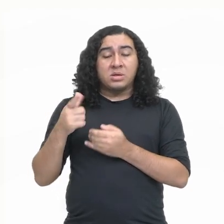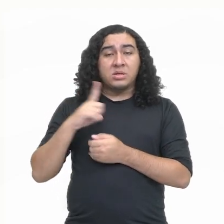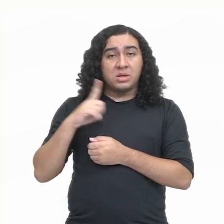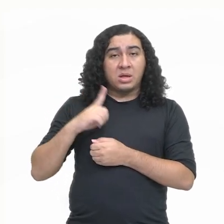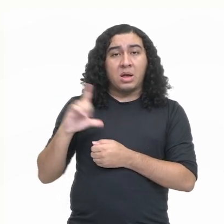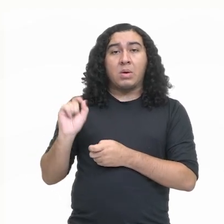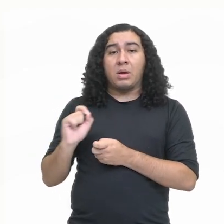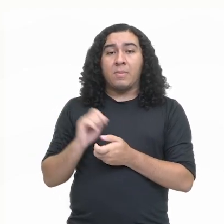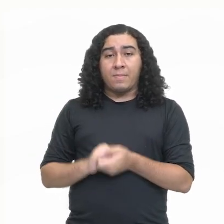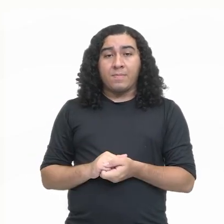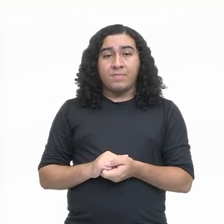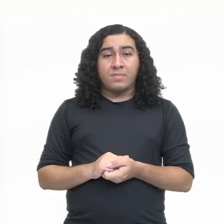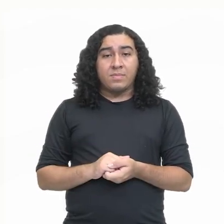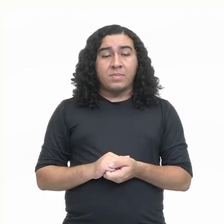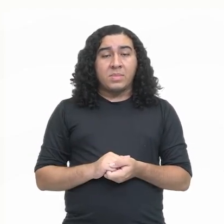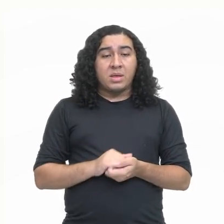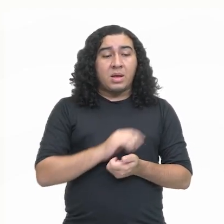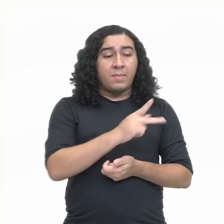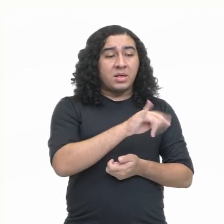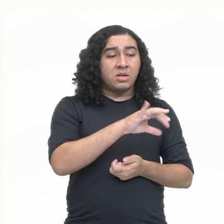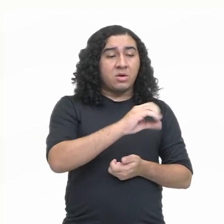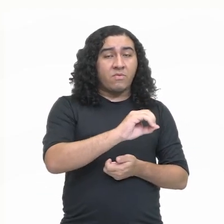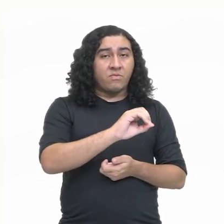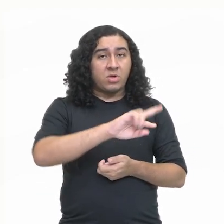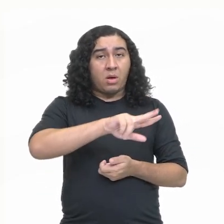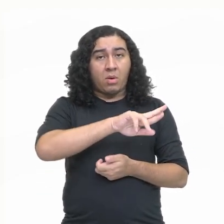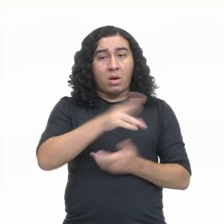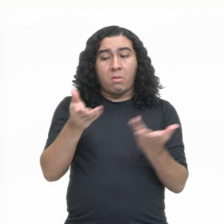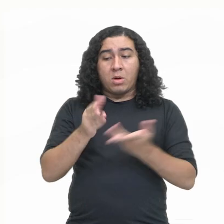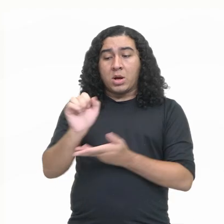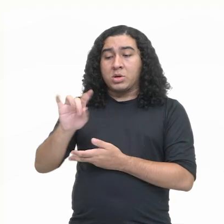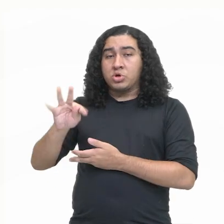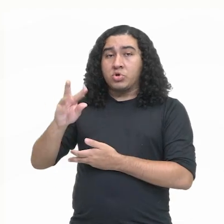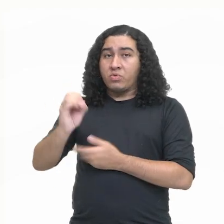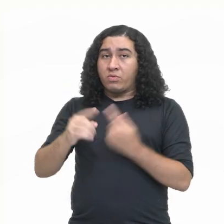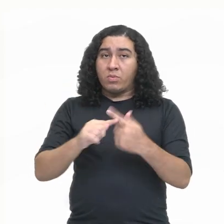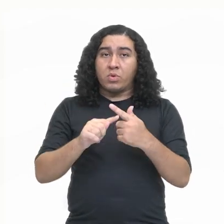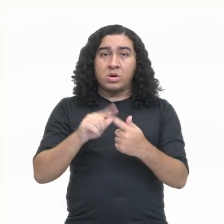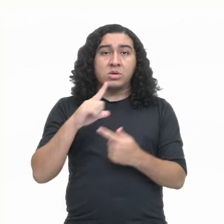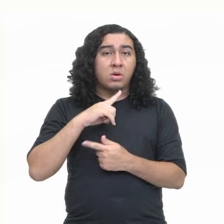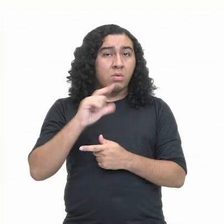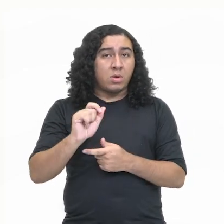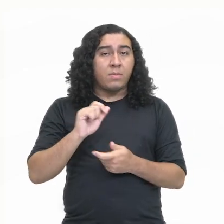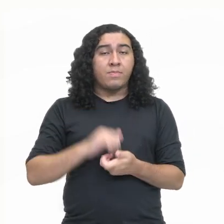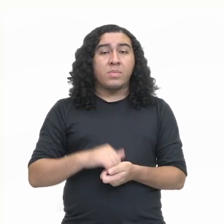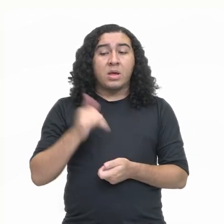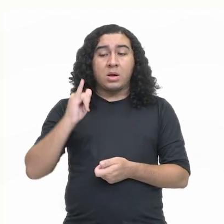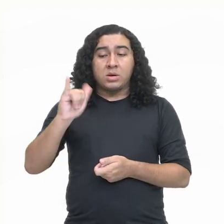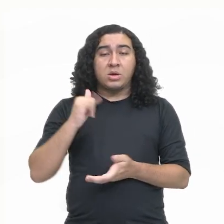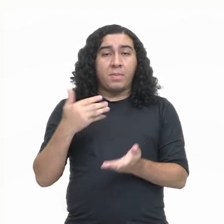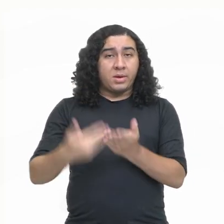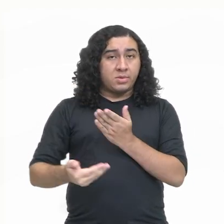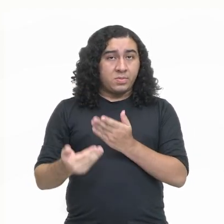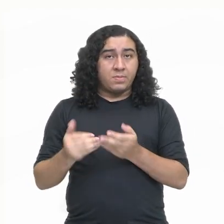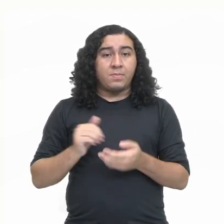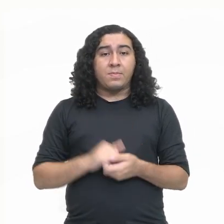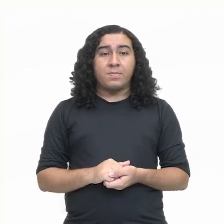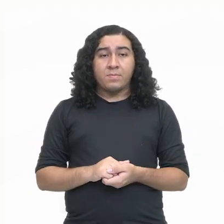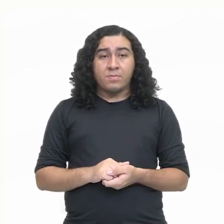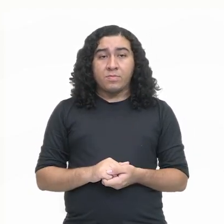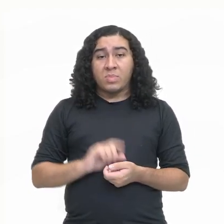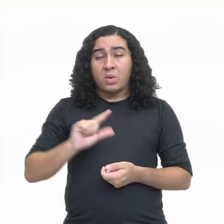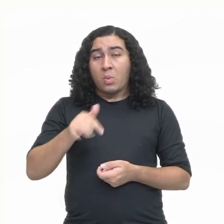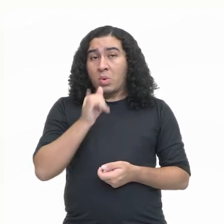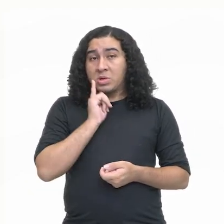de ser ativo e deixa de ser passivo e passa a ser ativo porque eu tenho gasto de energia. Outro exemplo